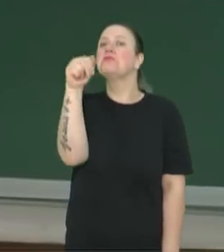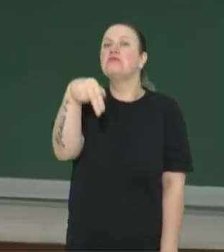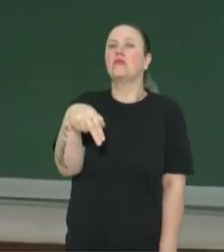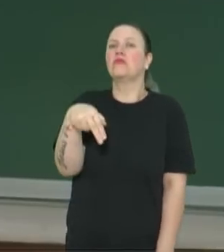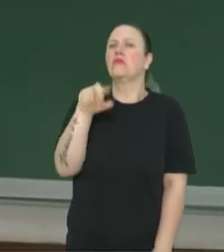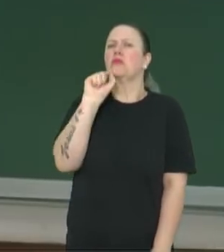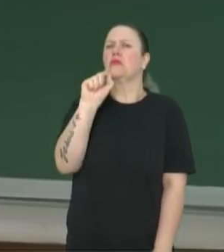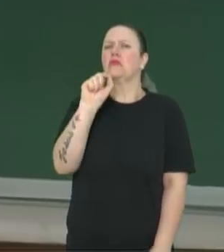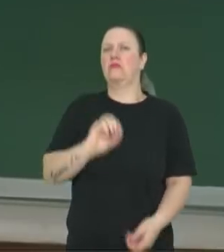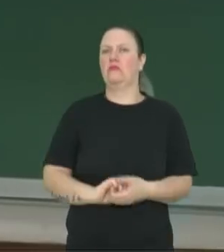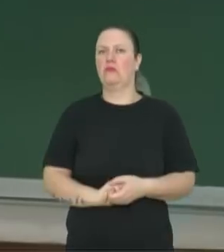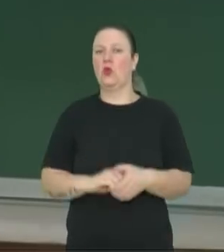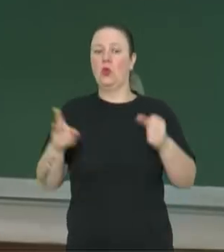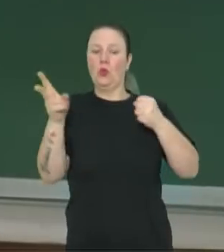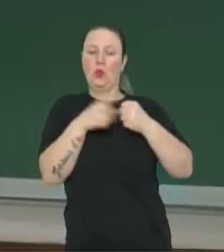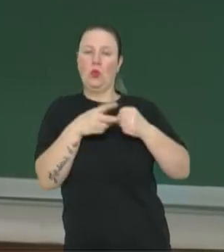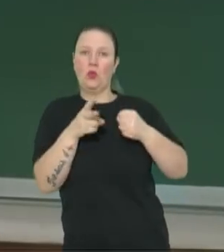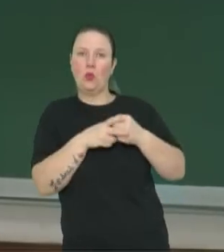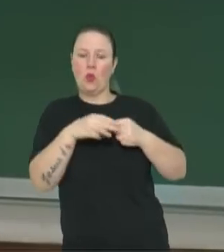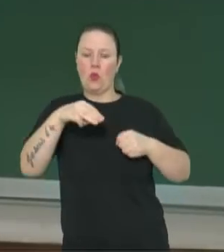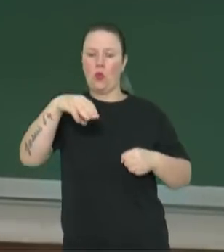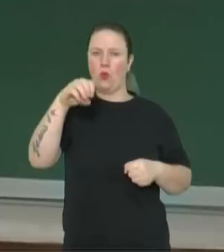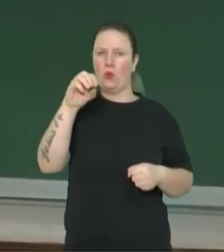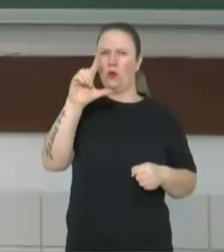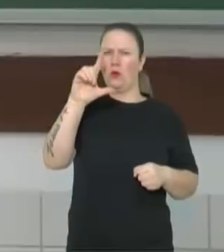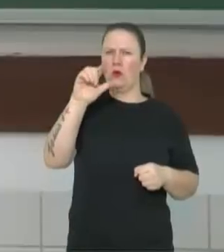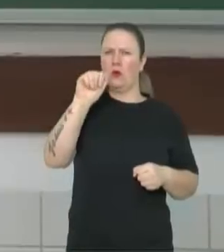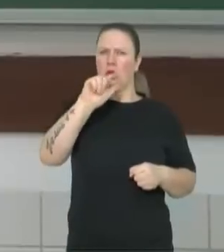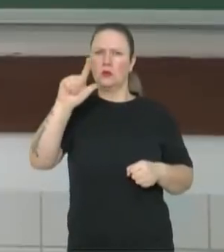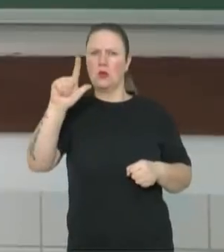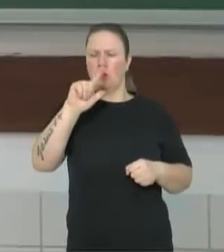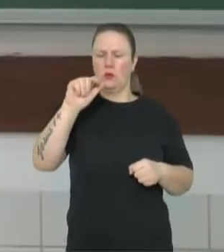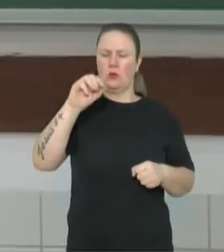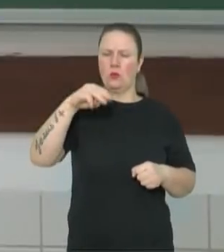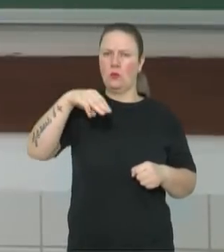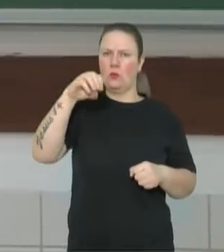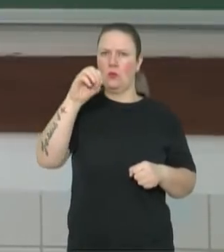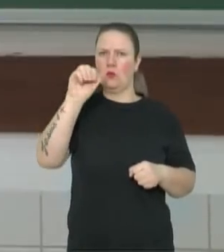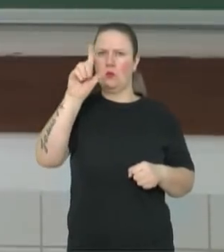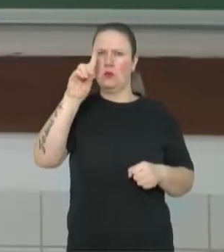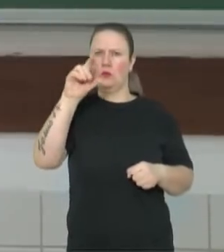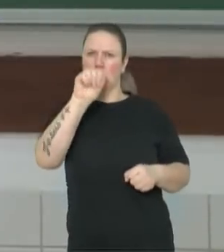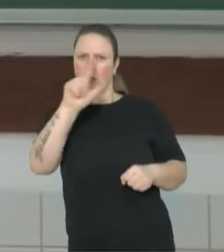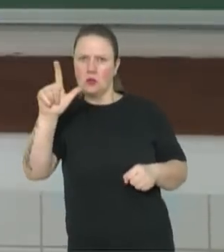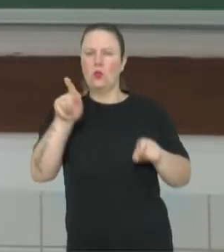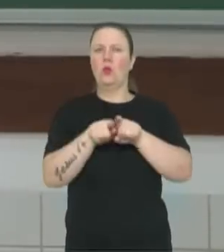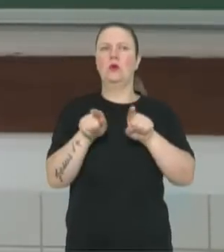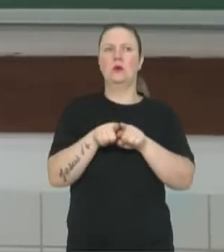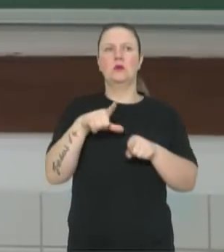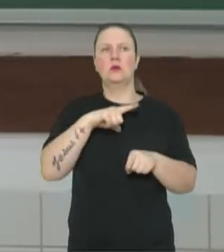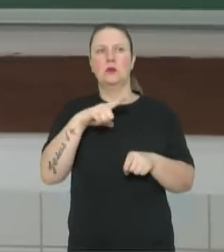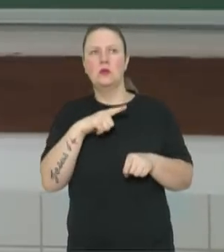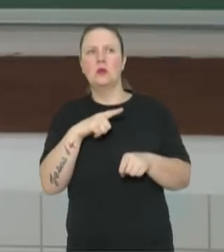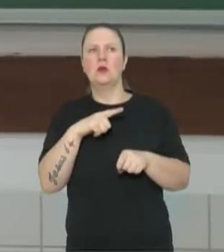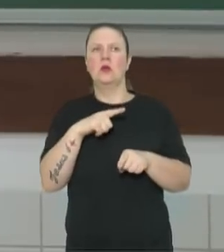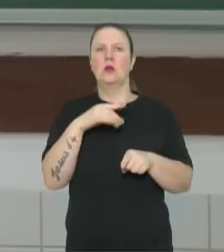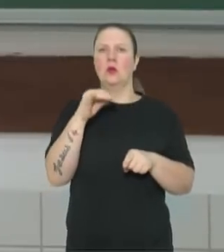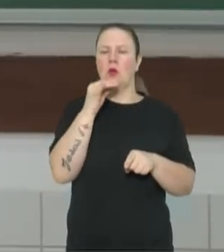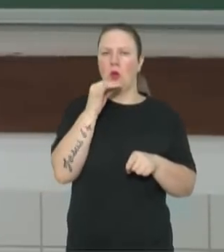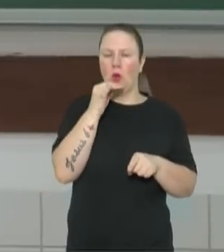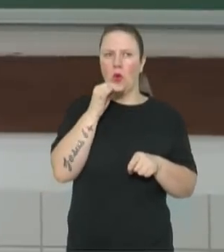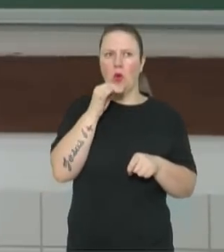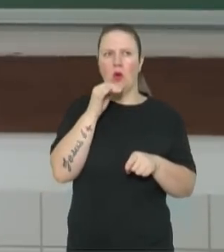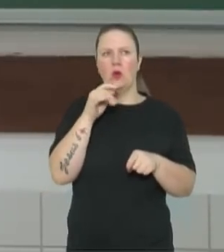O can é aquele verbo modal que eu uso para habilidades físicas. I can play